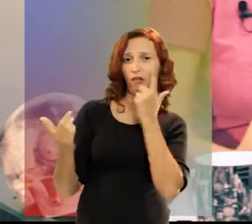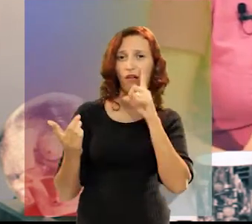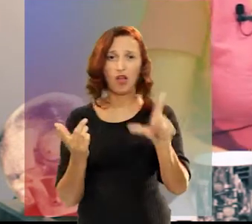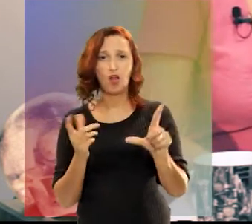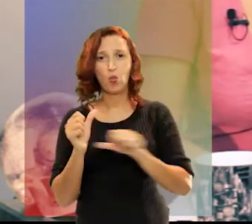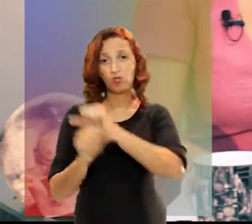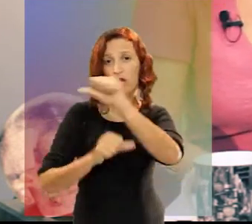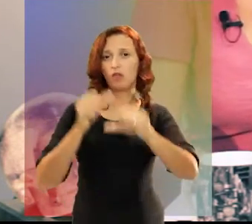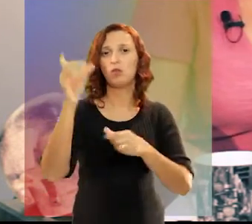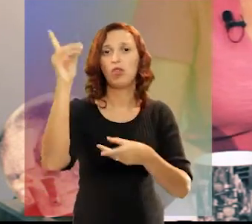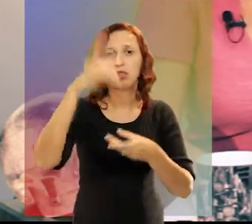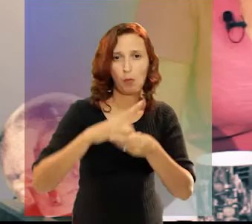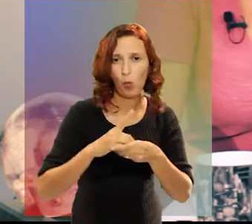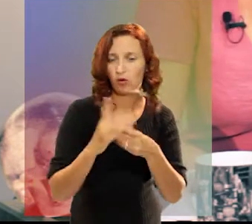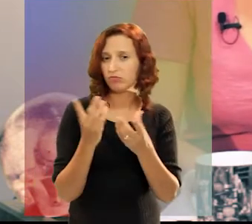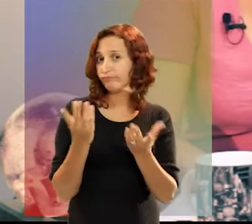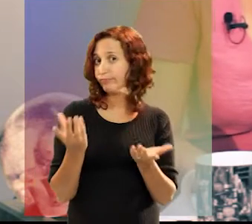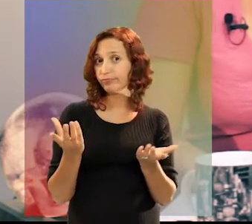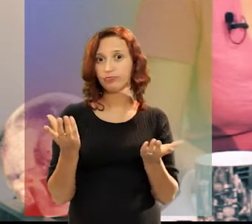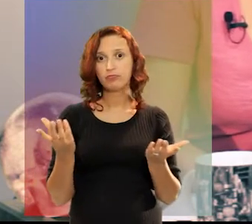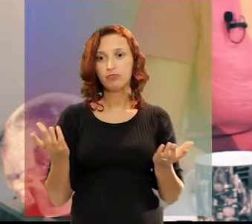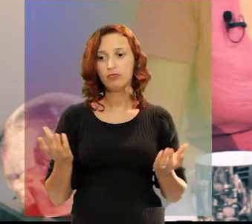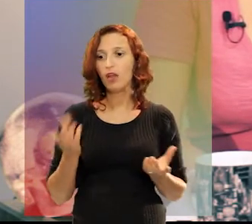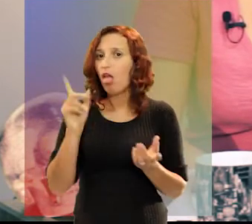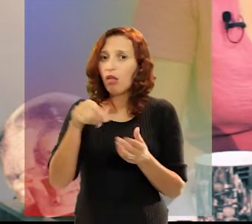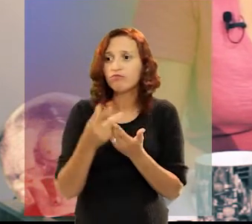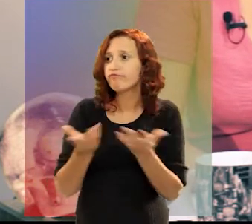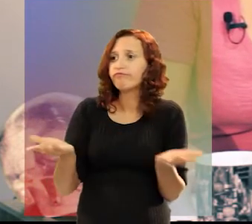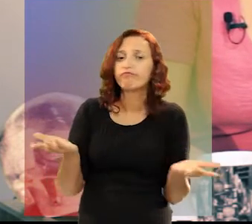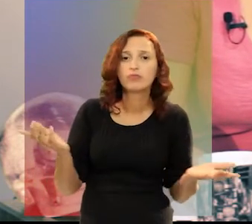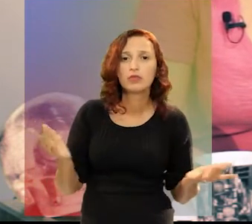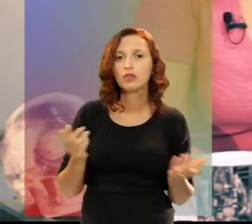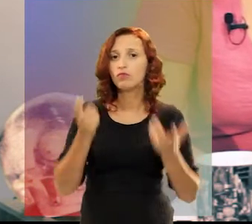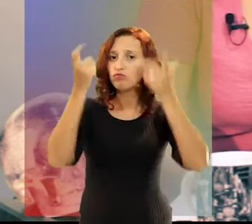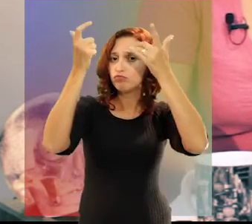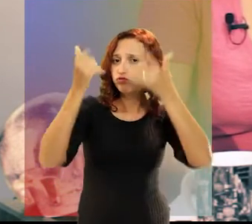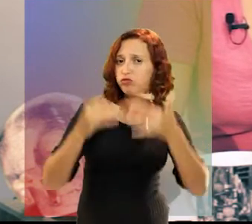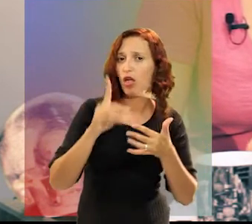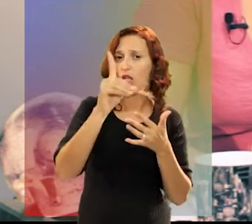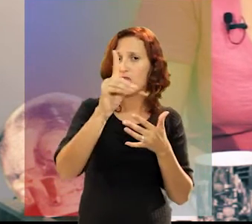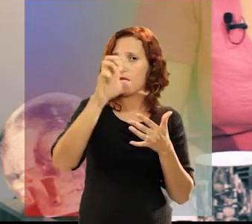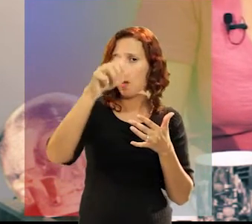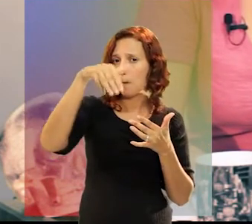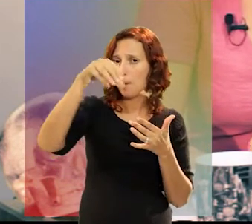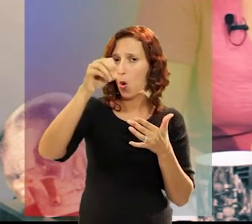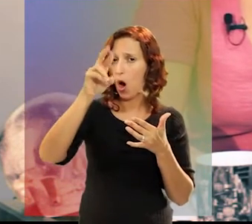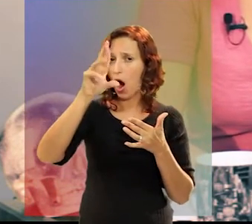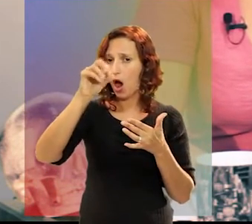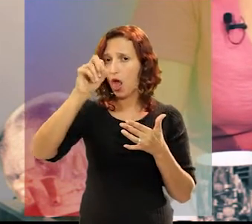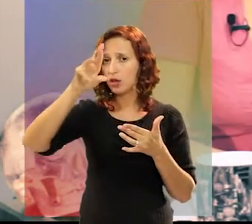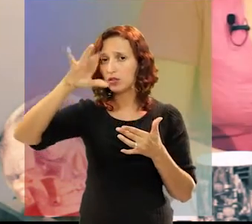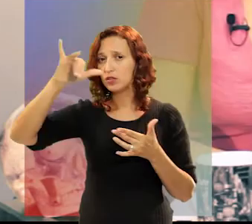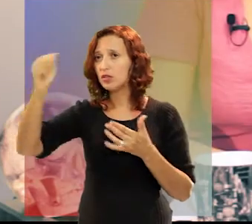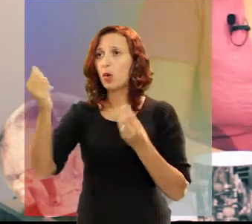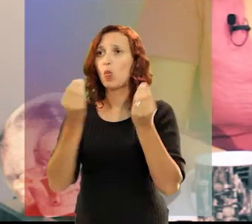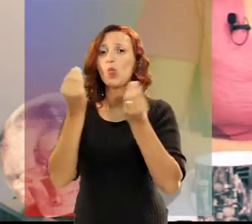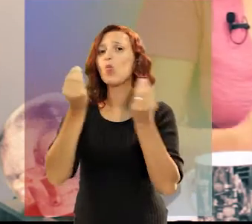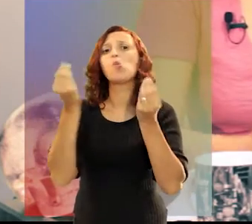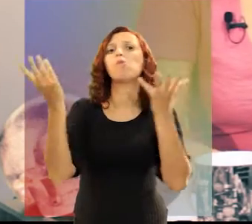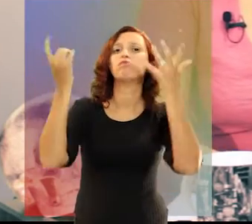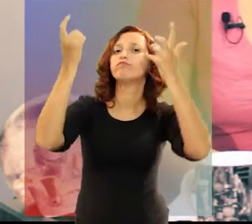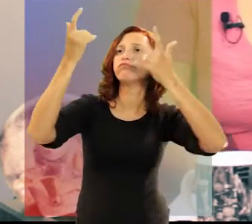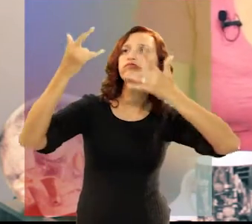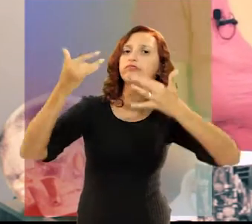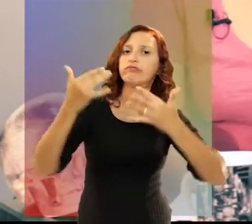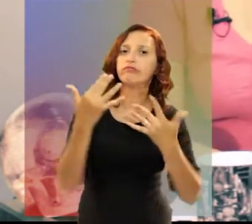a perdê-la. Mas transformá-la em outra coisa, muito provavelmente. E é isso, assim, o conceito de democracia, eu acho que ele vem... e o